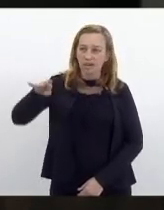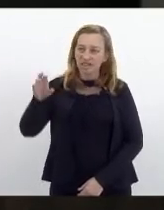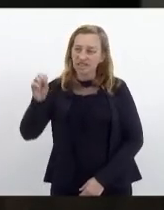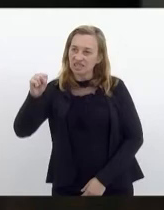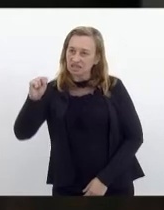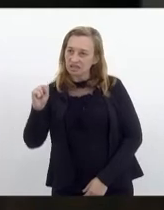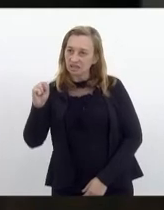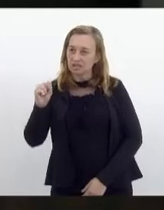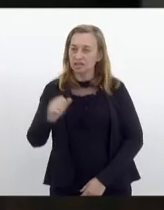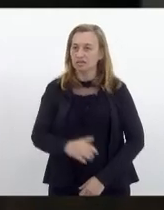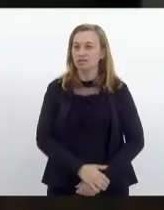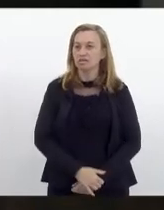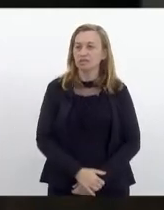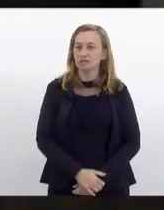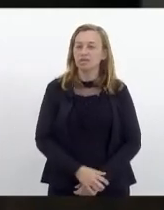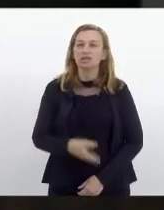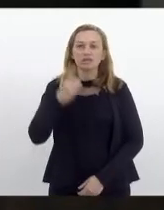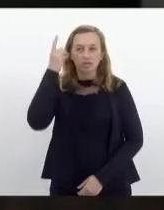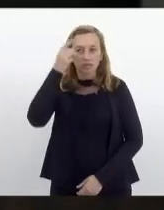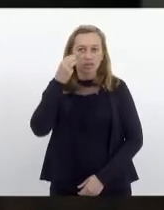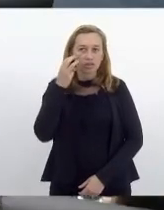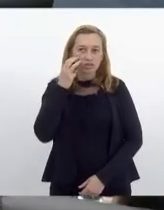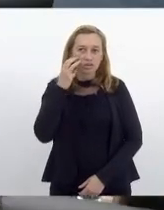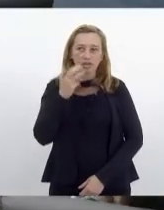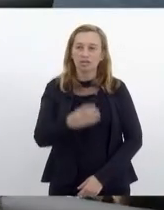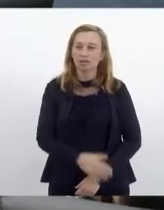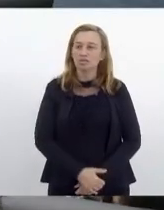Deputado Luiz Martins. Deputado Valdec Carneiro.